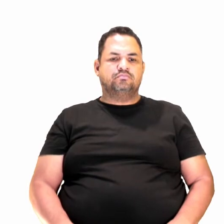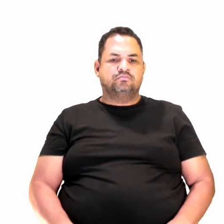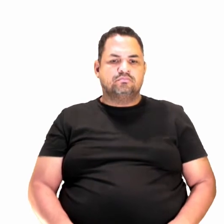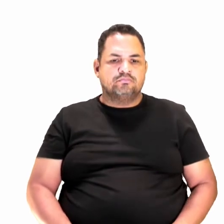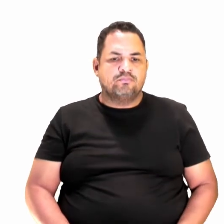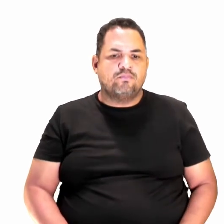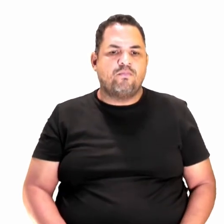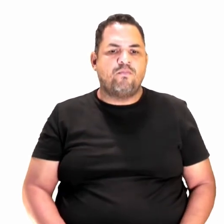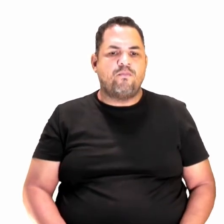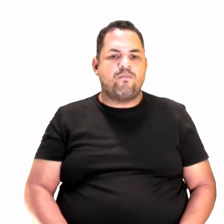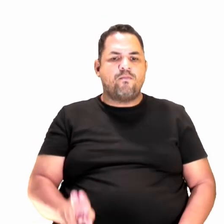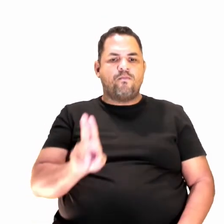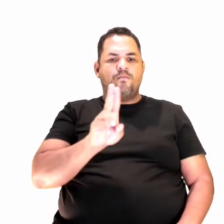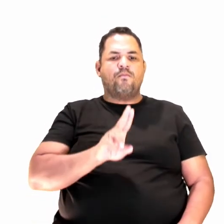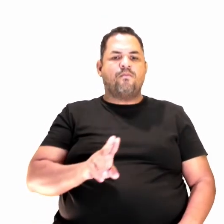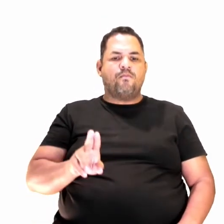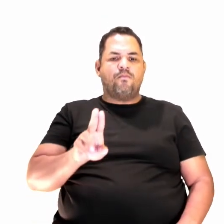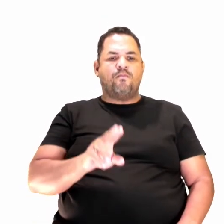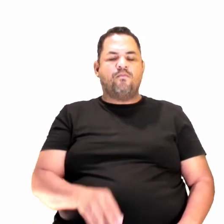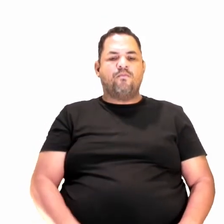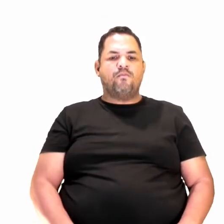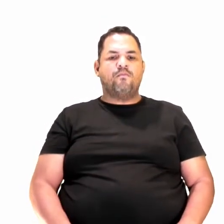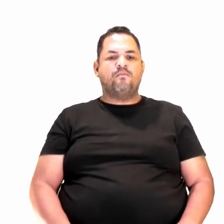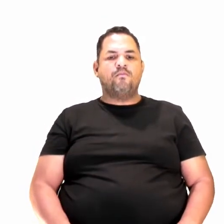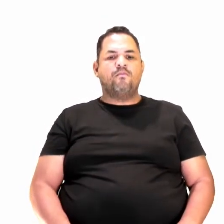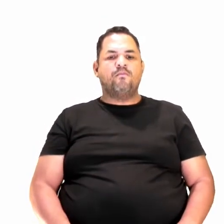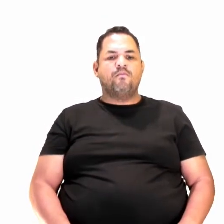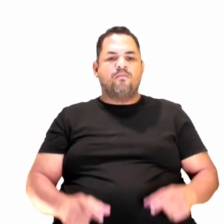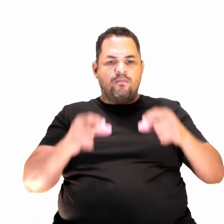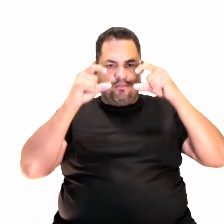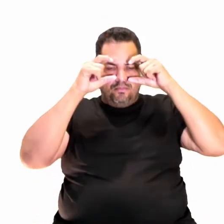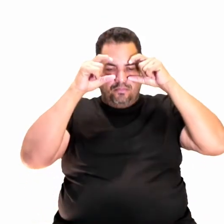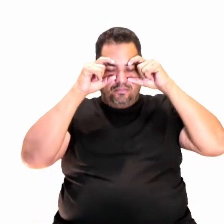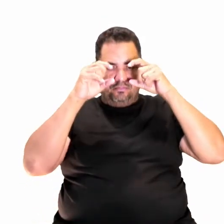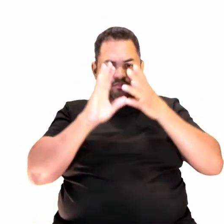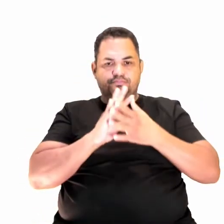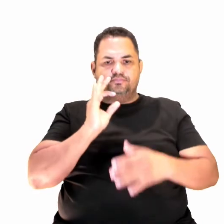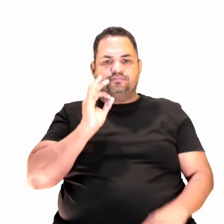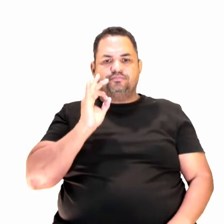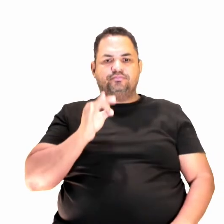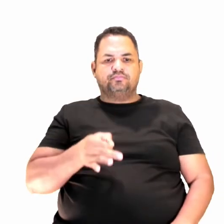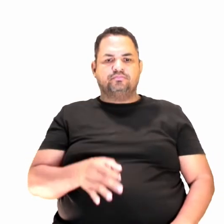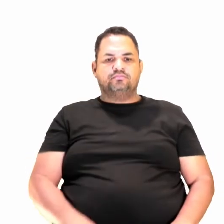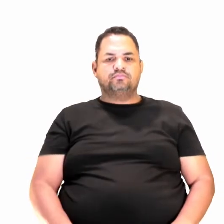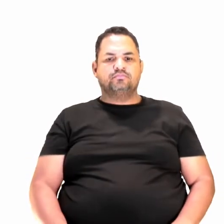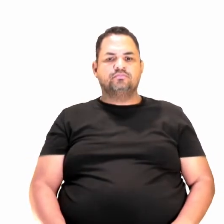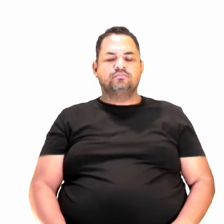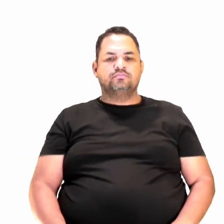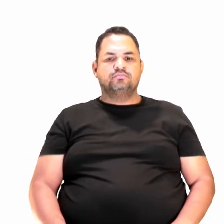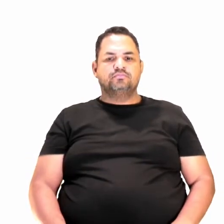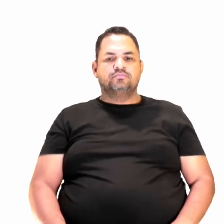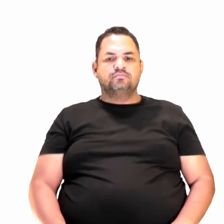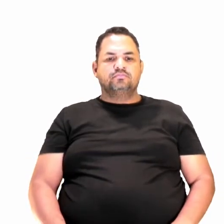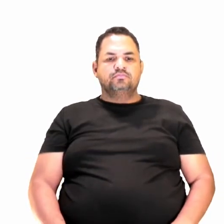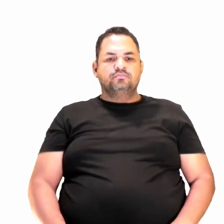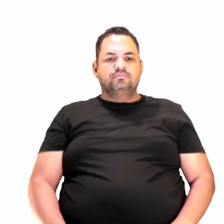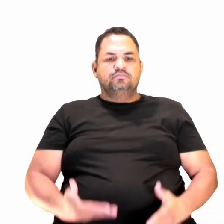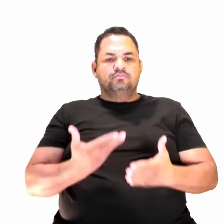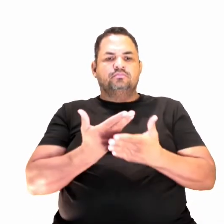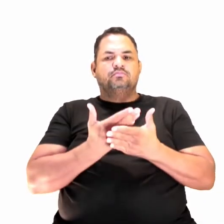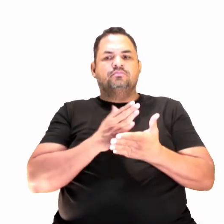seja, é uma barba completa. Então, he has a beard, e eu uso ainda o meu verbo to have, para falar sobre ter